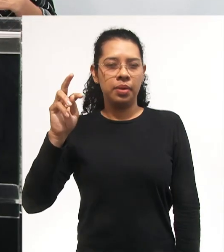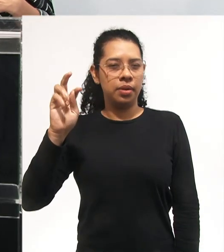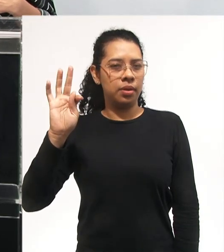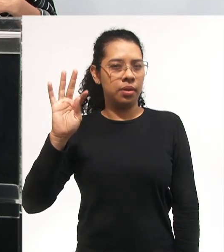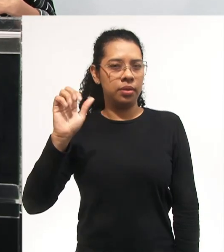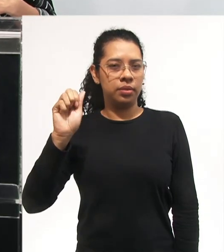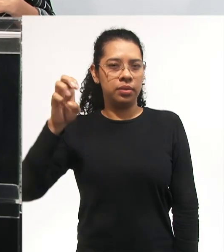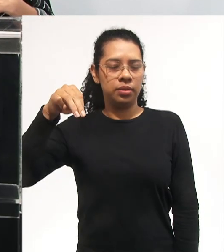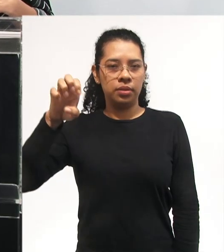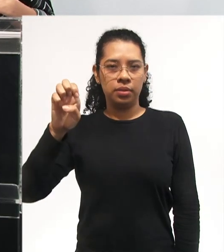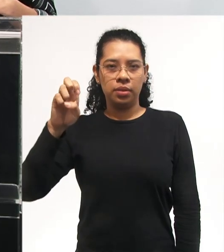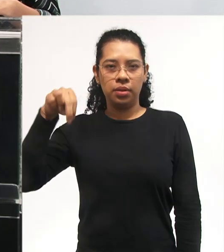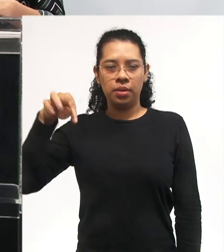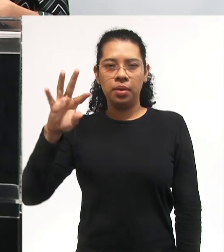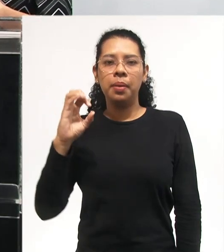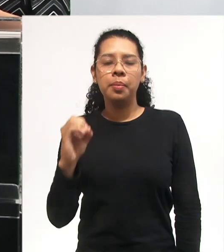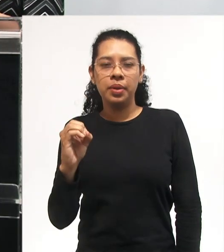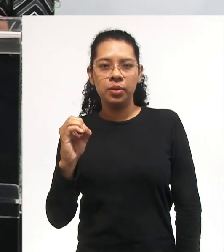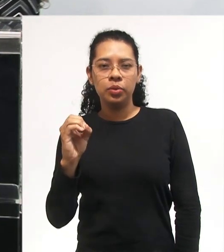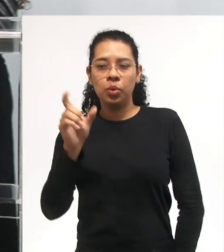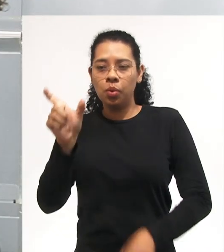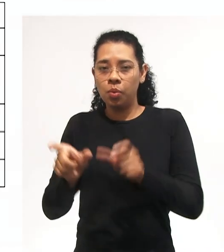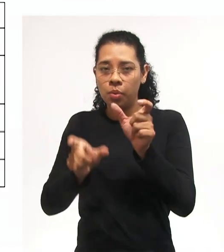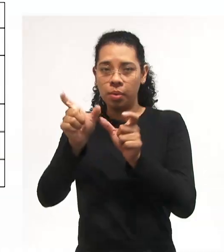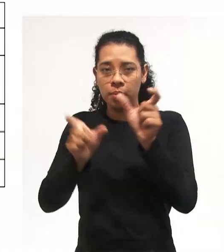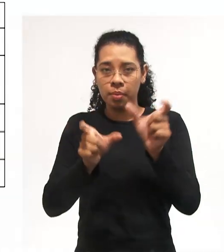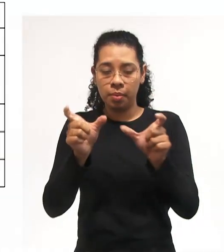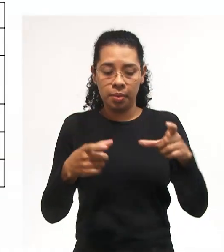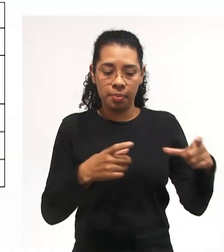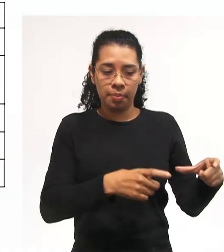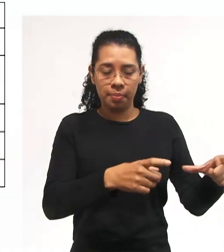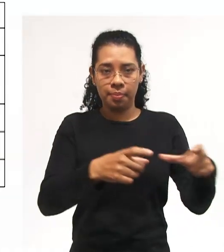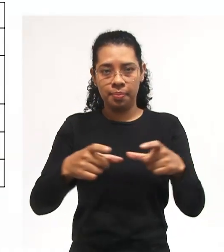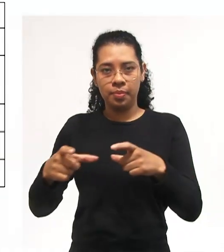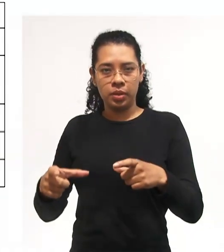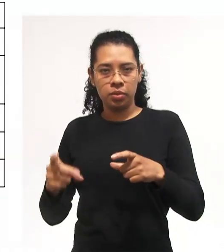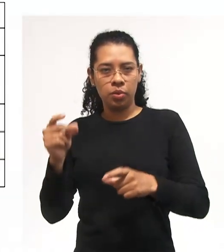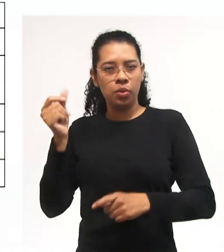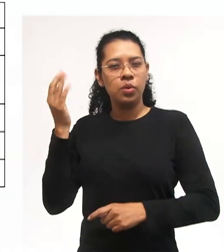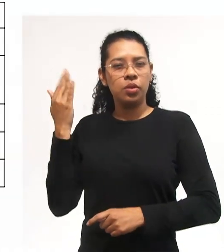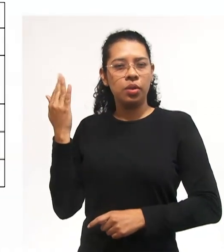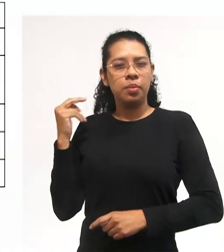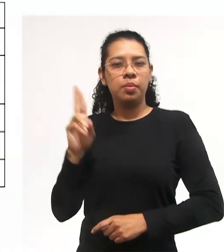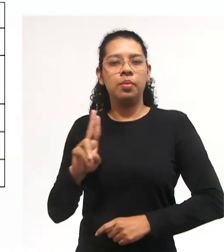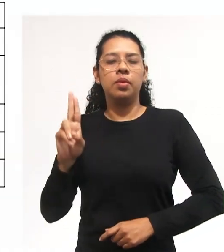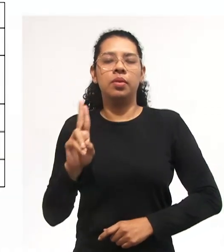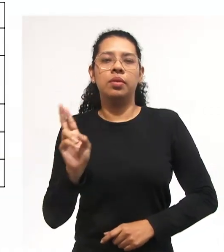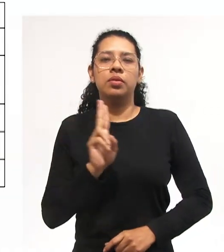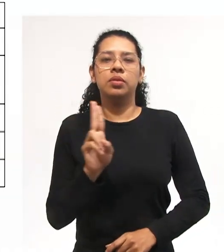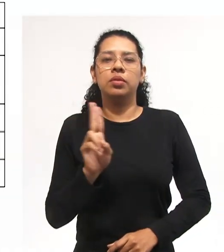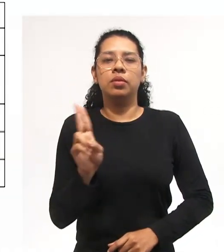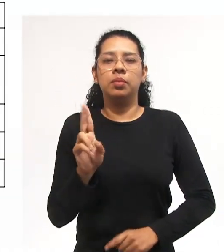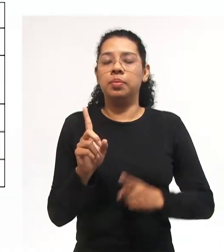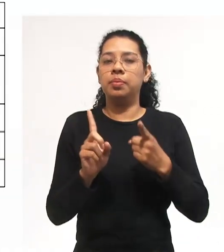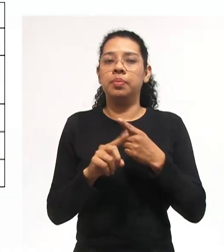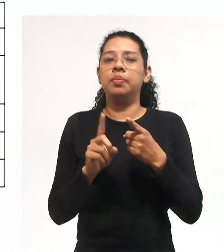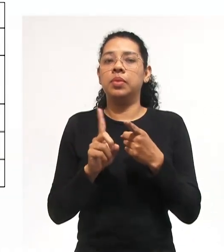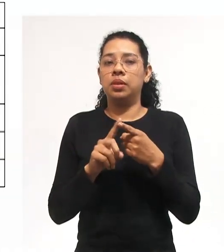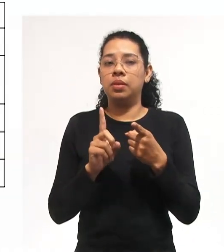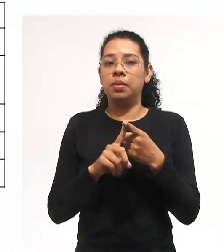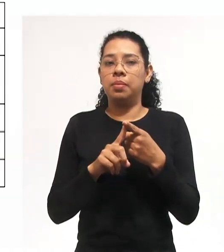das organizações hoje em dia. Mais adiante, nós podemos notar que houve uma mudança na